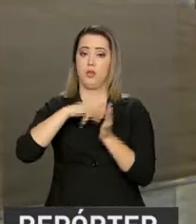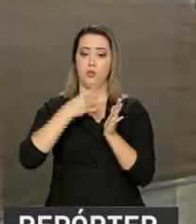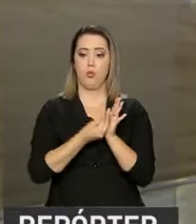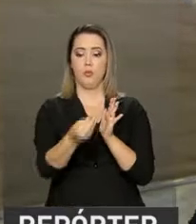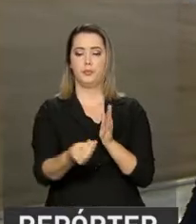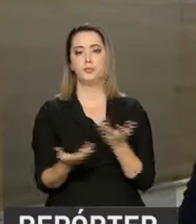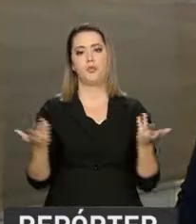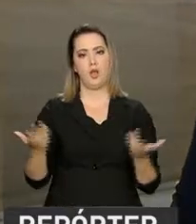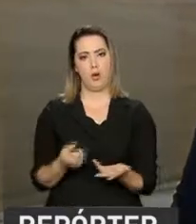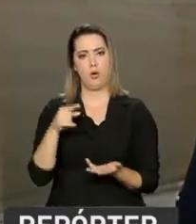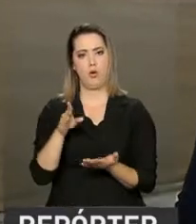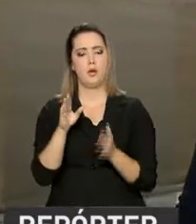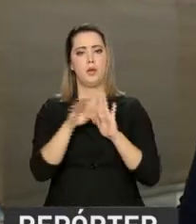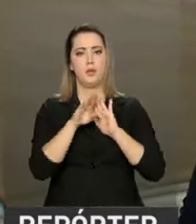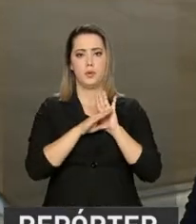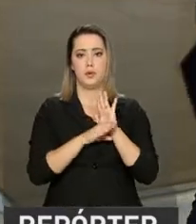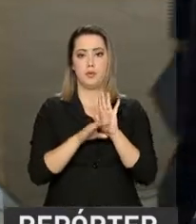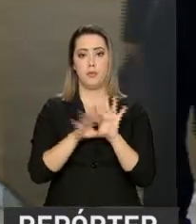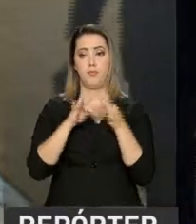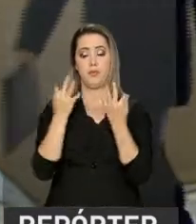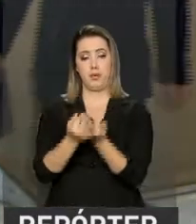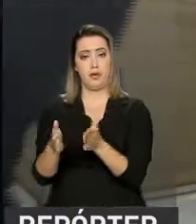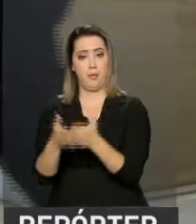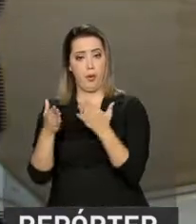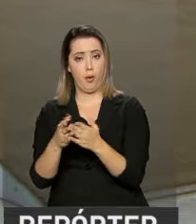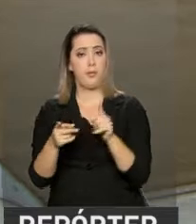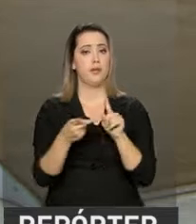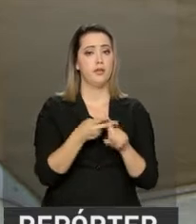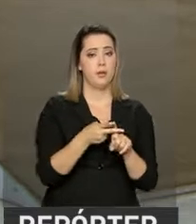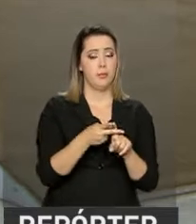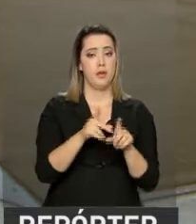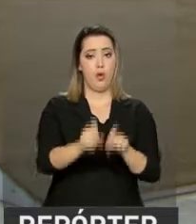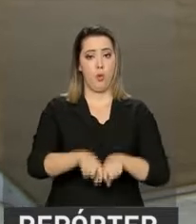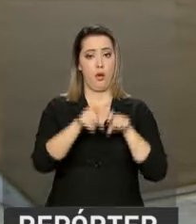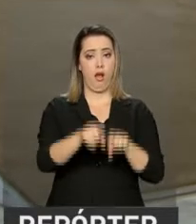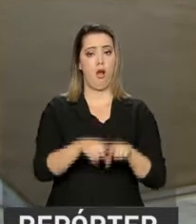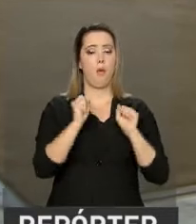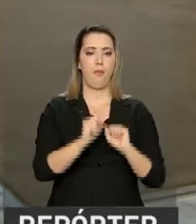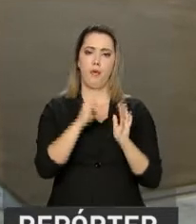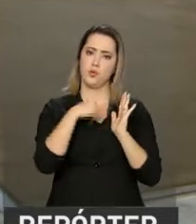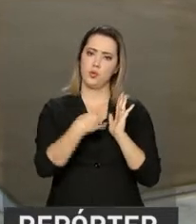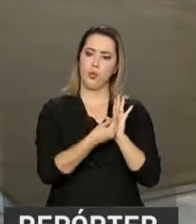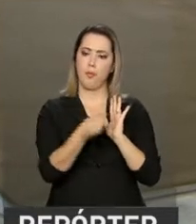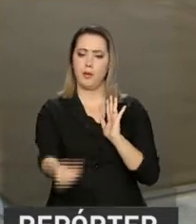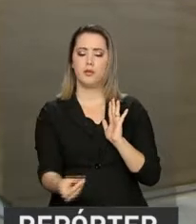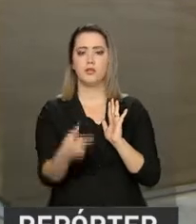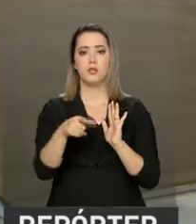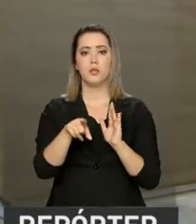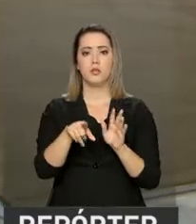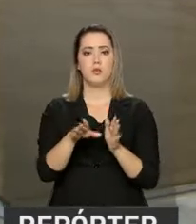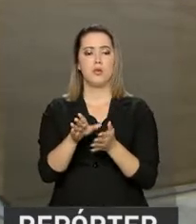de baixa renda e também donos de propriedades rurais vão poder conseguir a escritura do terreno,